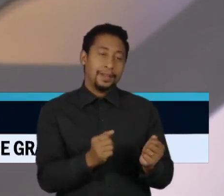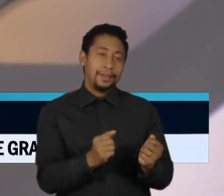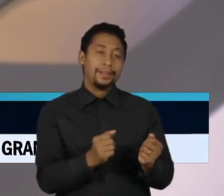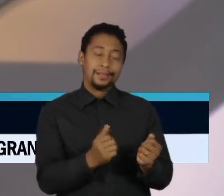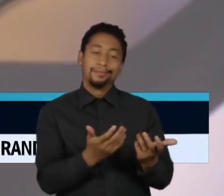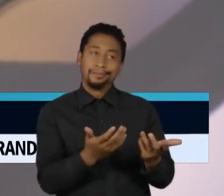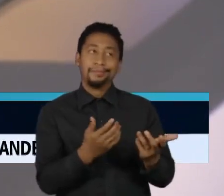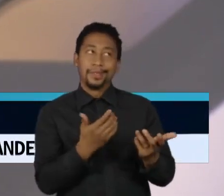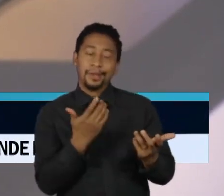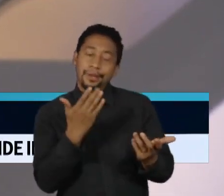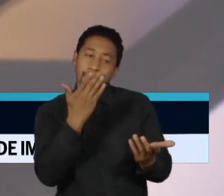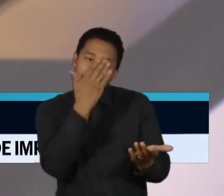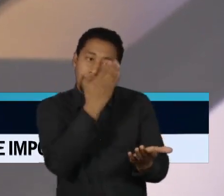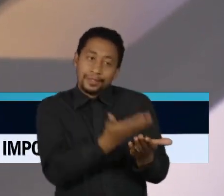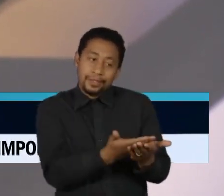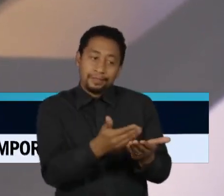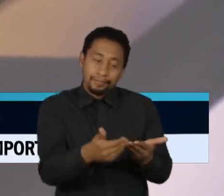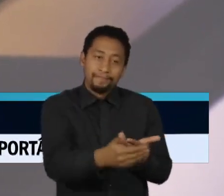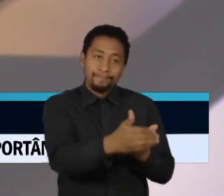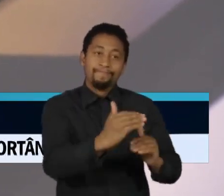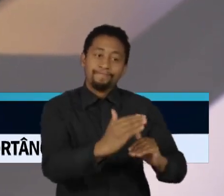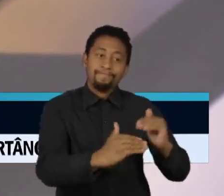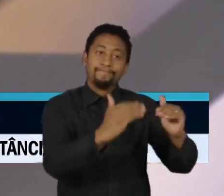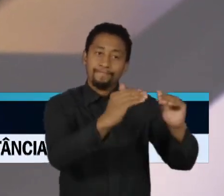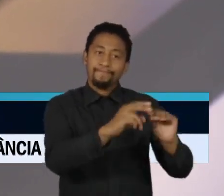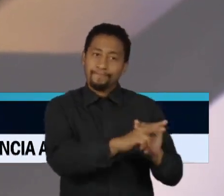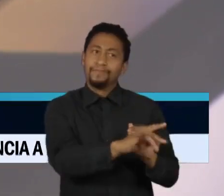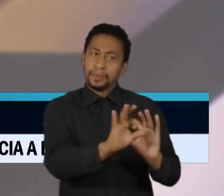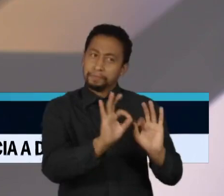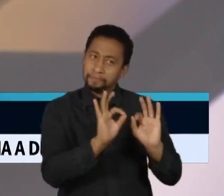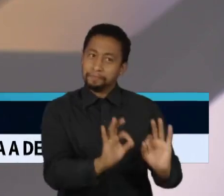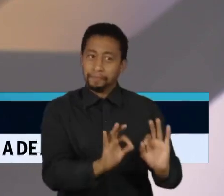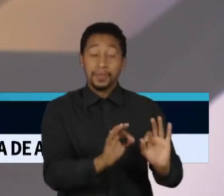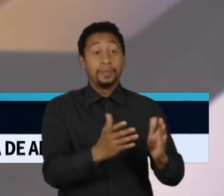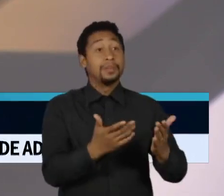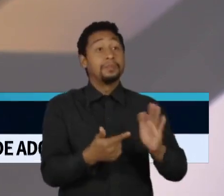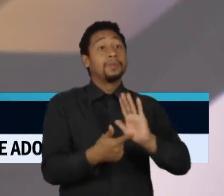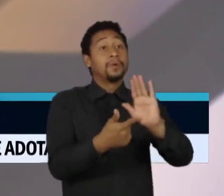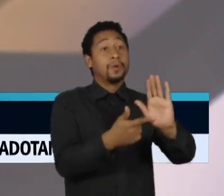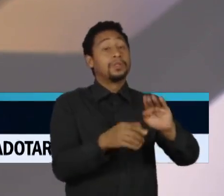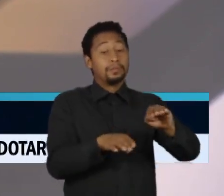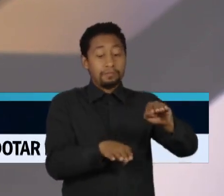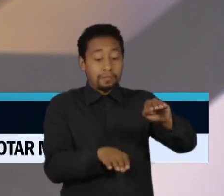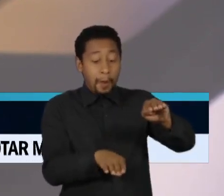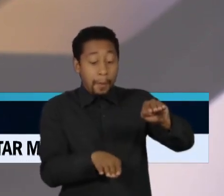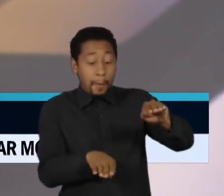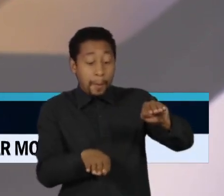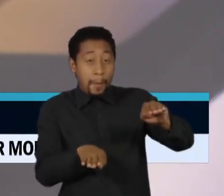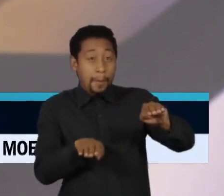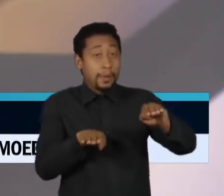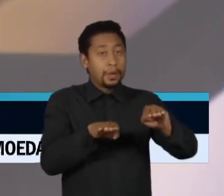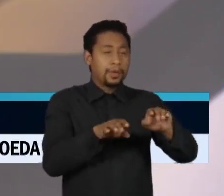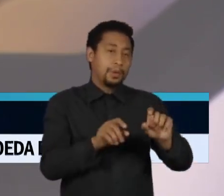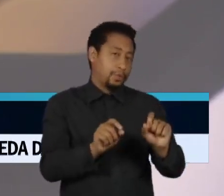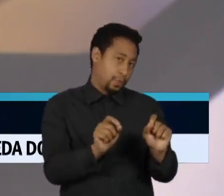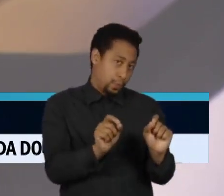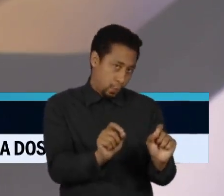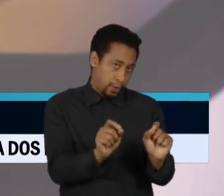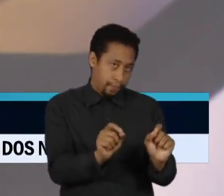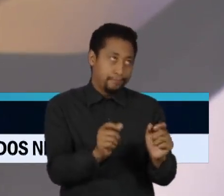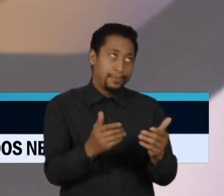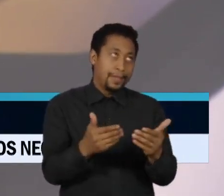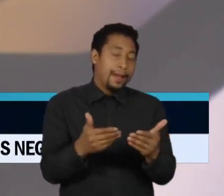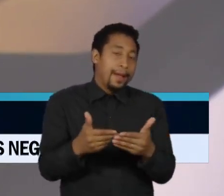é? Essa decisão, ela traz aí uma equalização de preceitos que